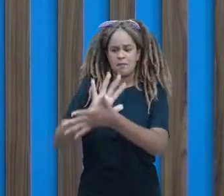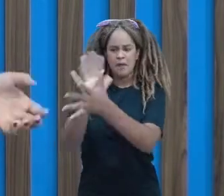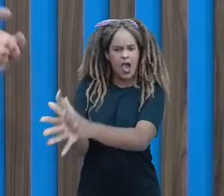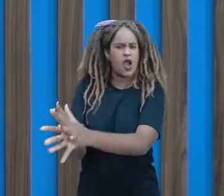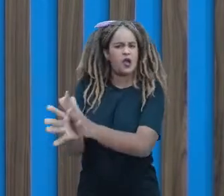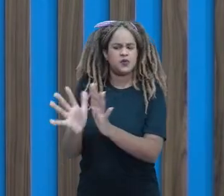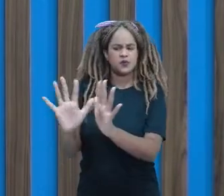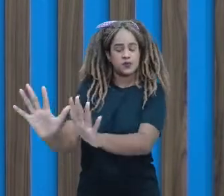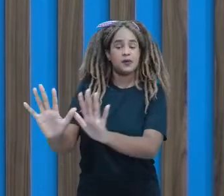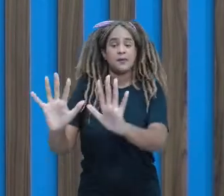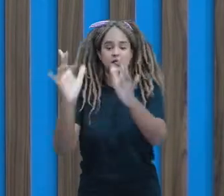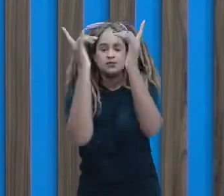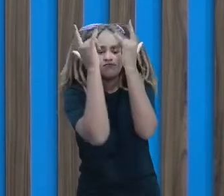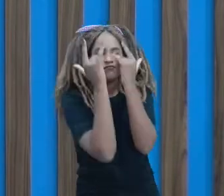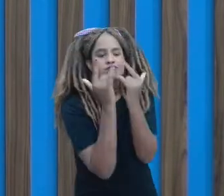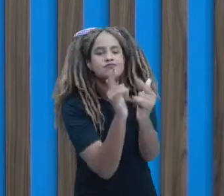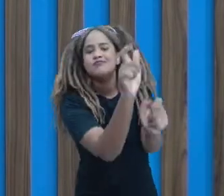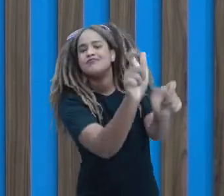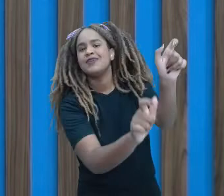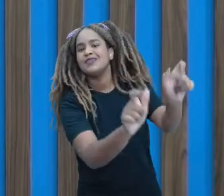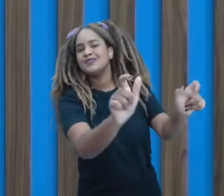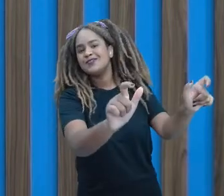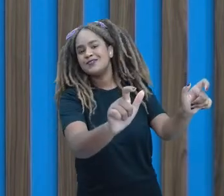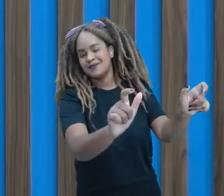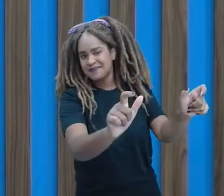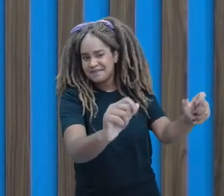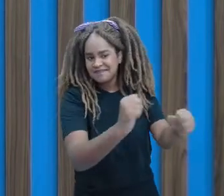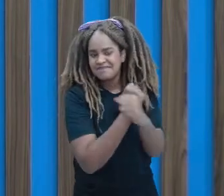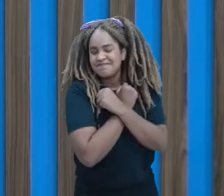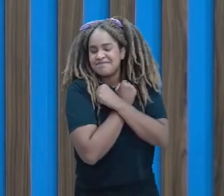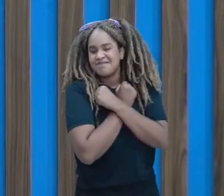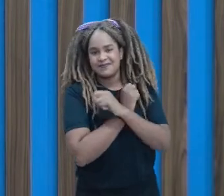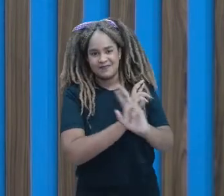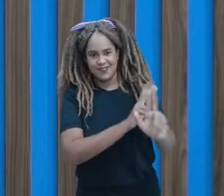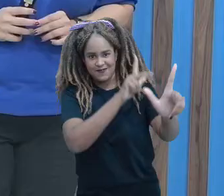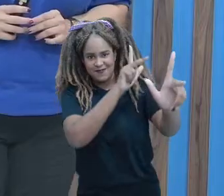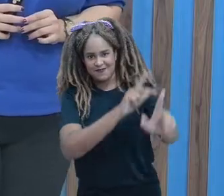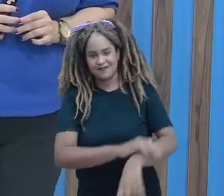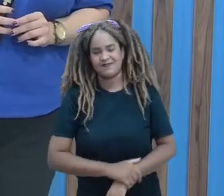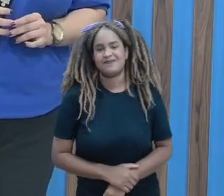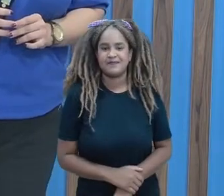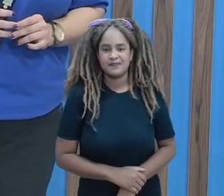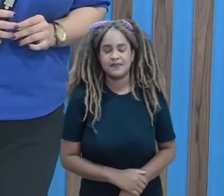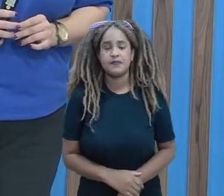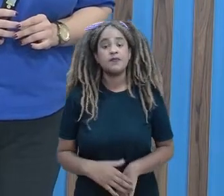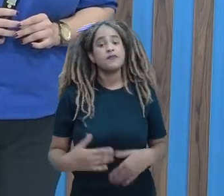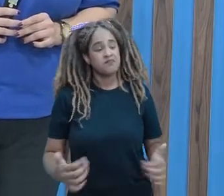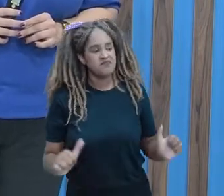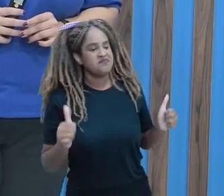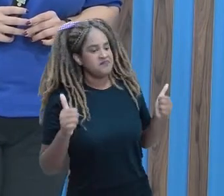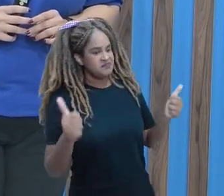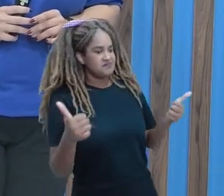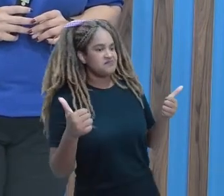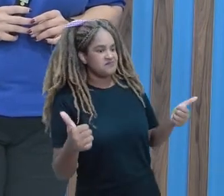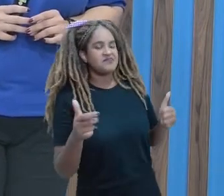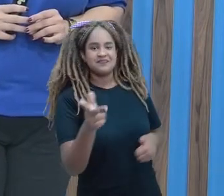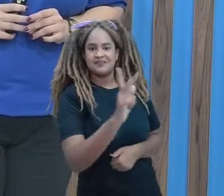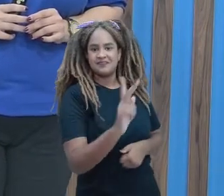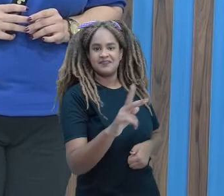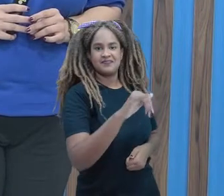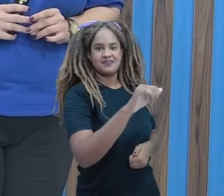preconceito e a minha atração é em relação a pessoas diferentes. Joia, a professora Isabel aí,